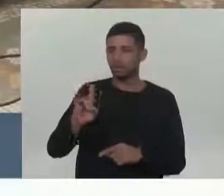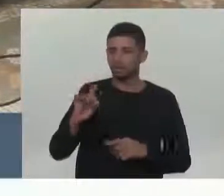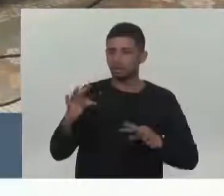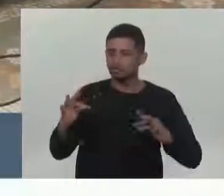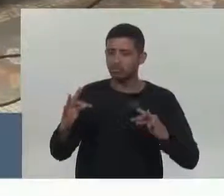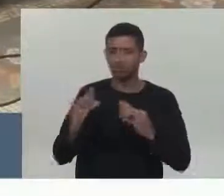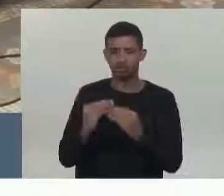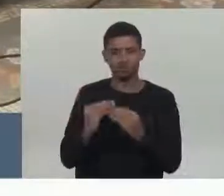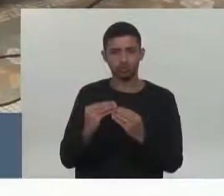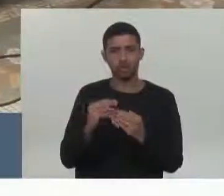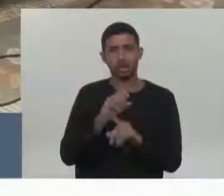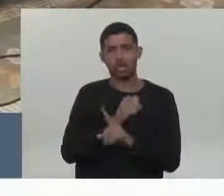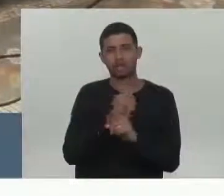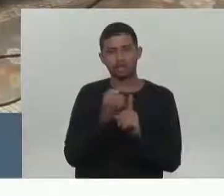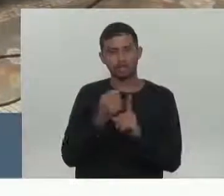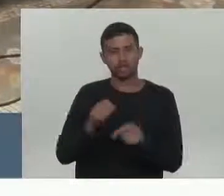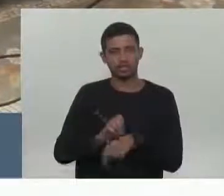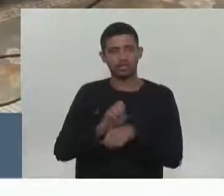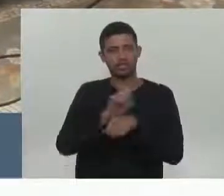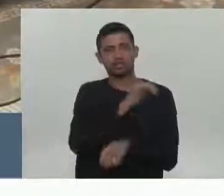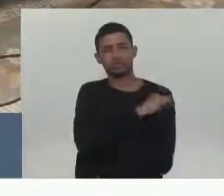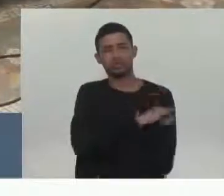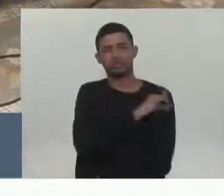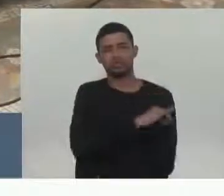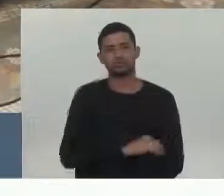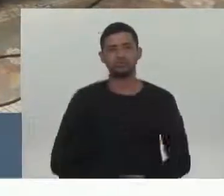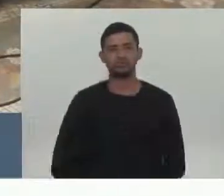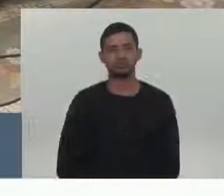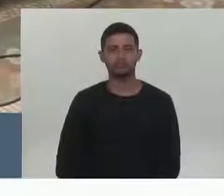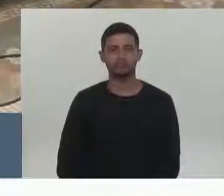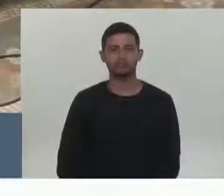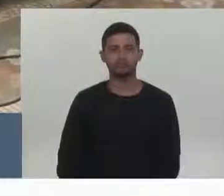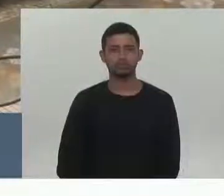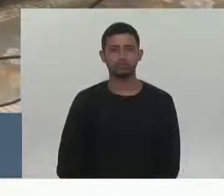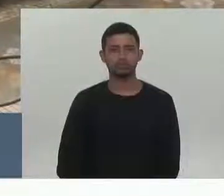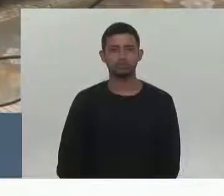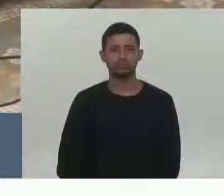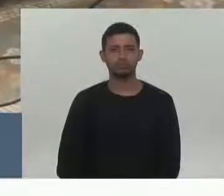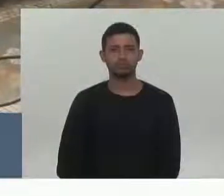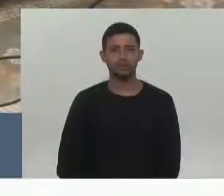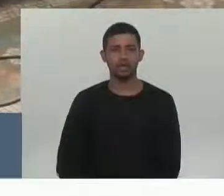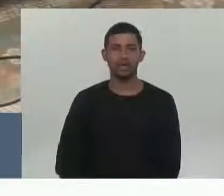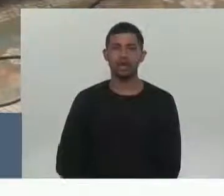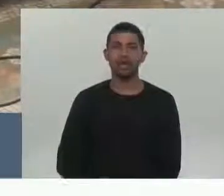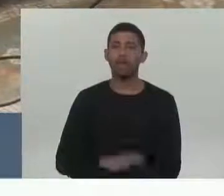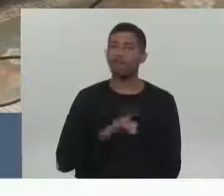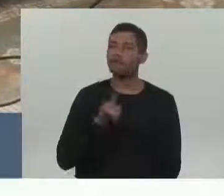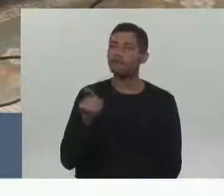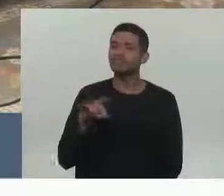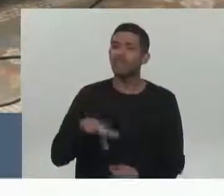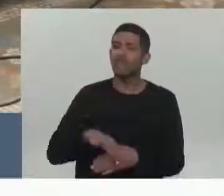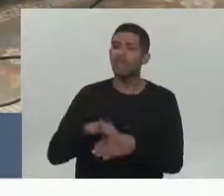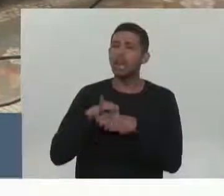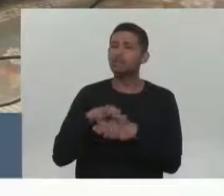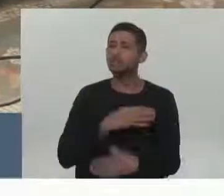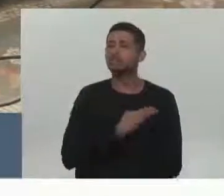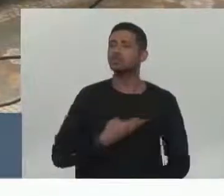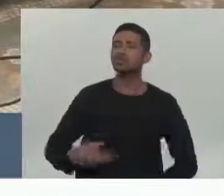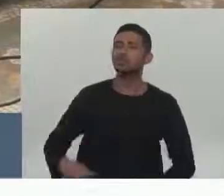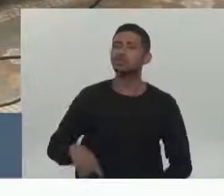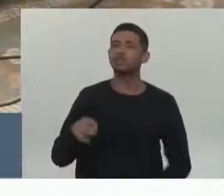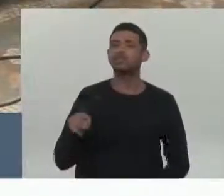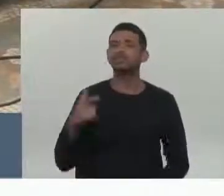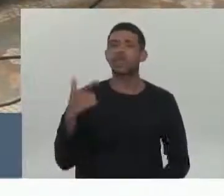Ações Socioeducativas do Estado do Rio de Janeiro, onde o senhor, enquanto líder do governo, incluiu